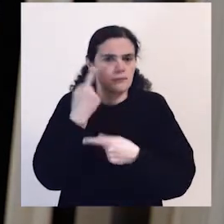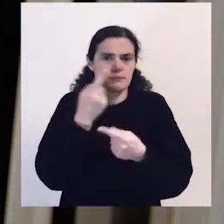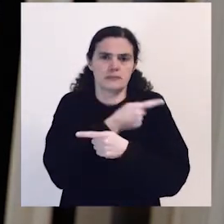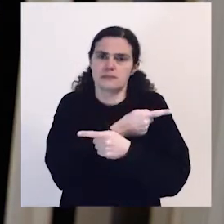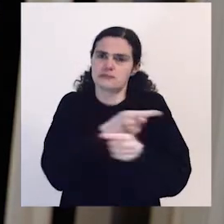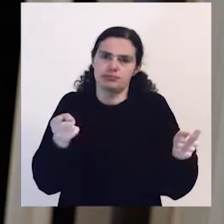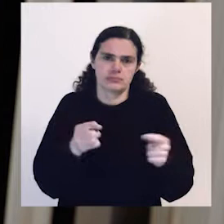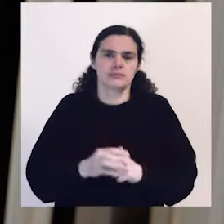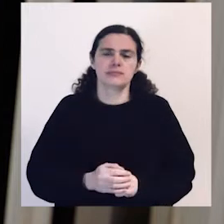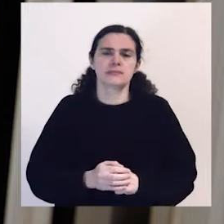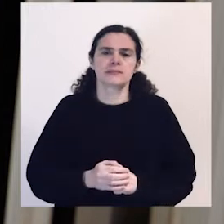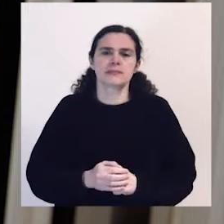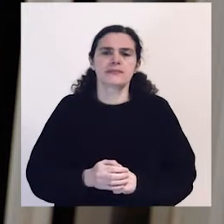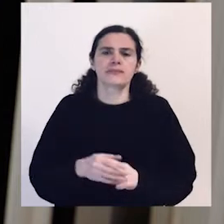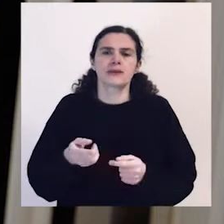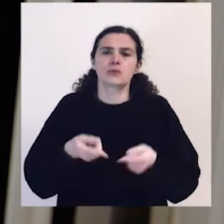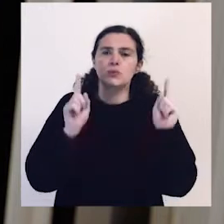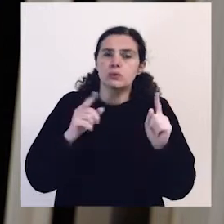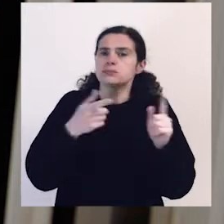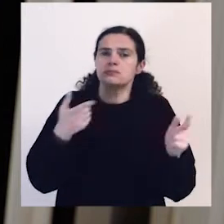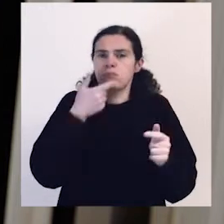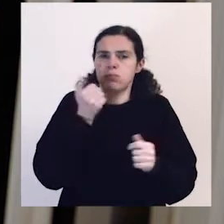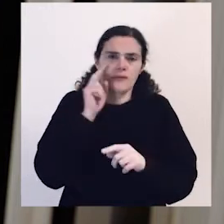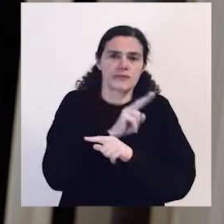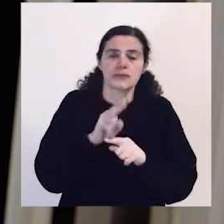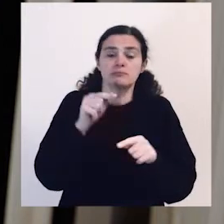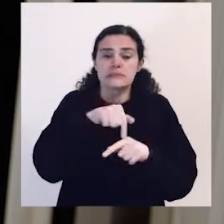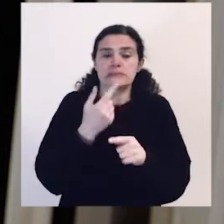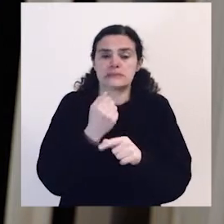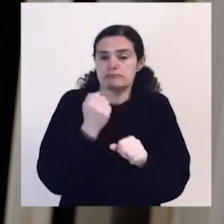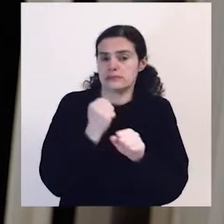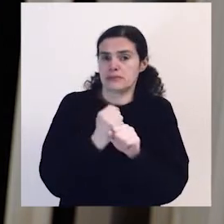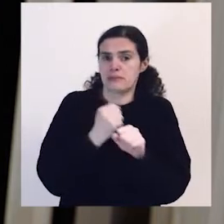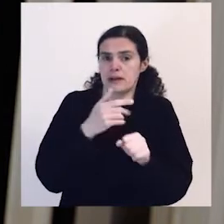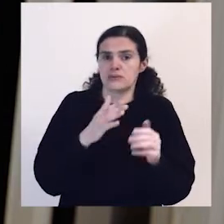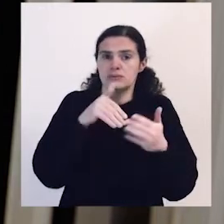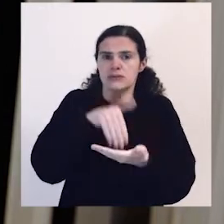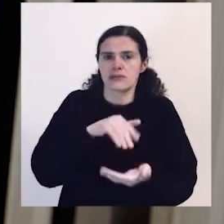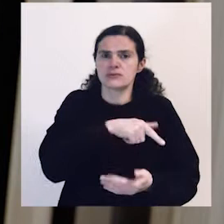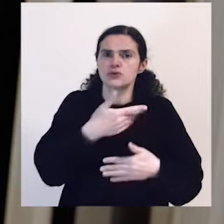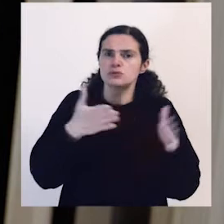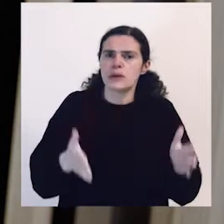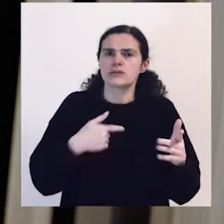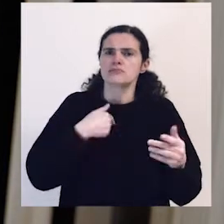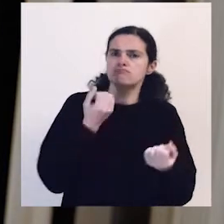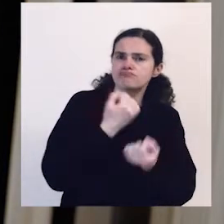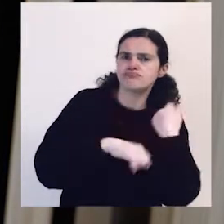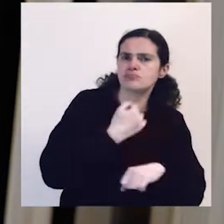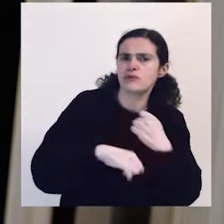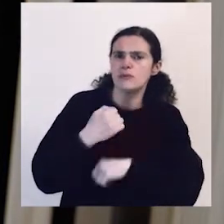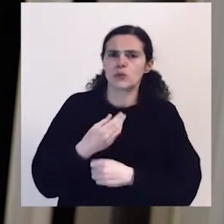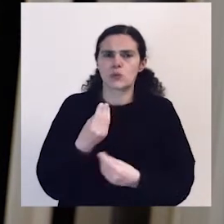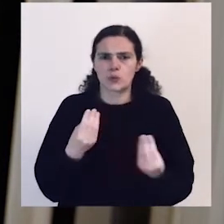ao público, mas que, dado o grande volume de atividade de Serralves, acaba por ser um espaço bastante